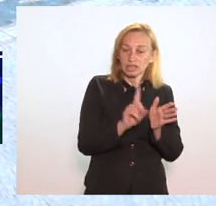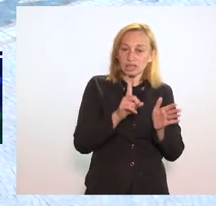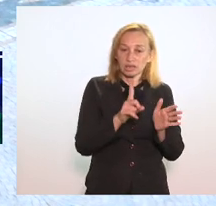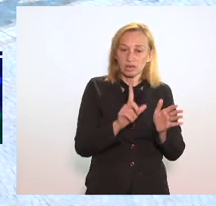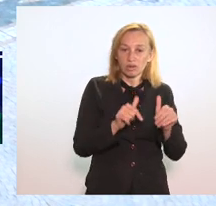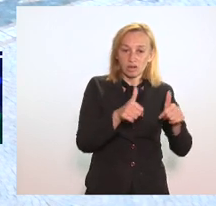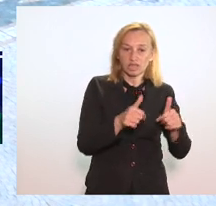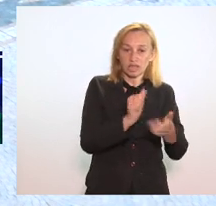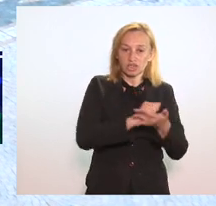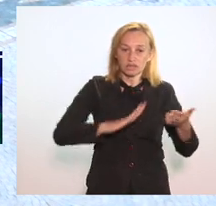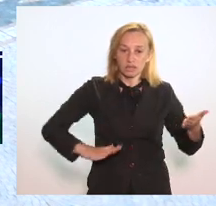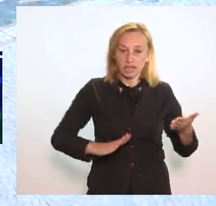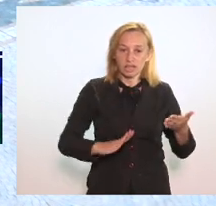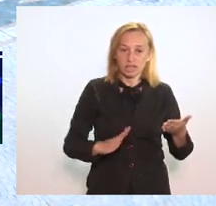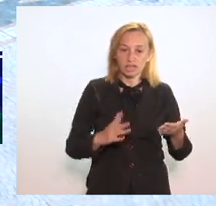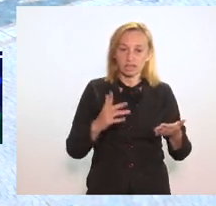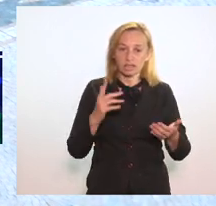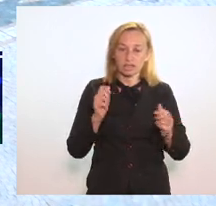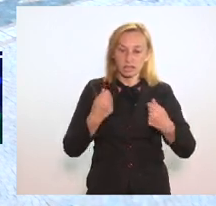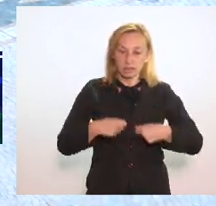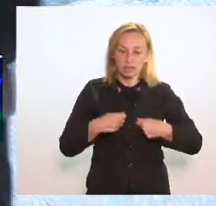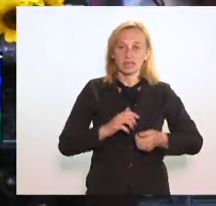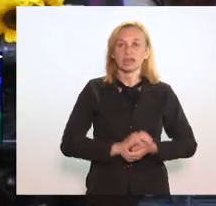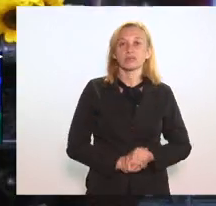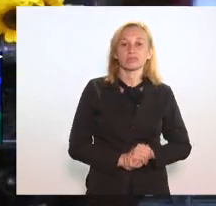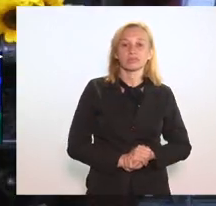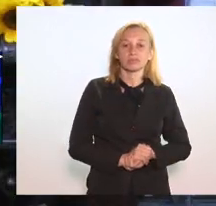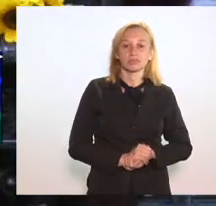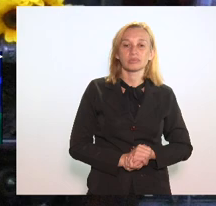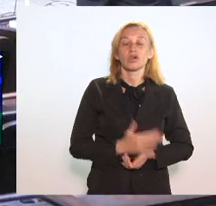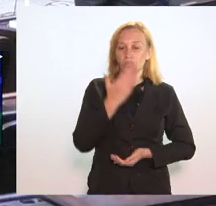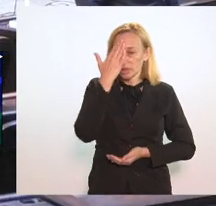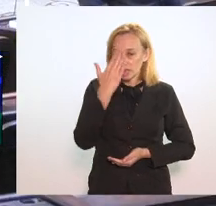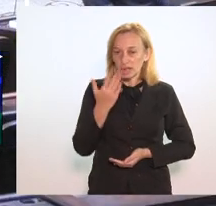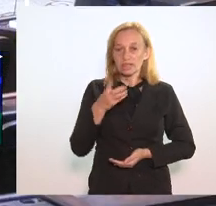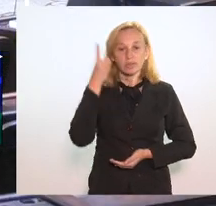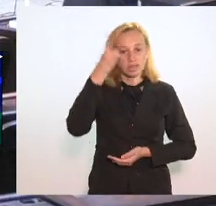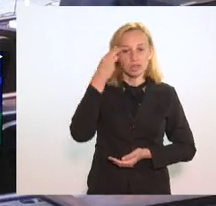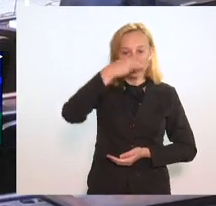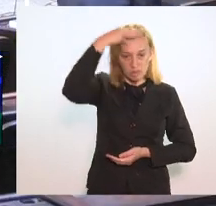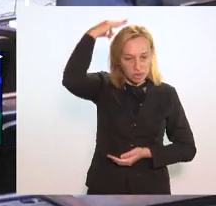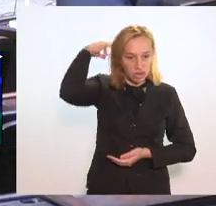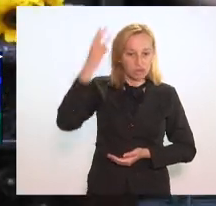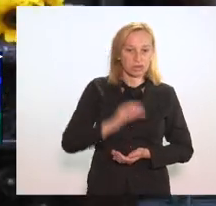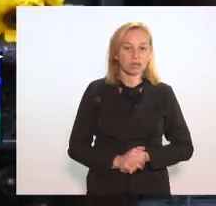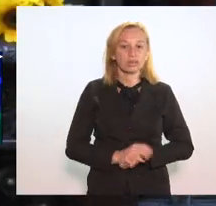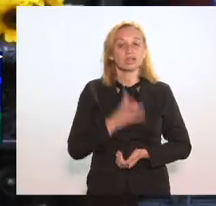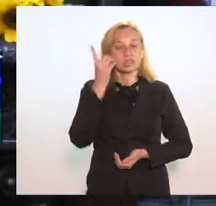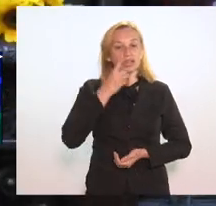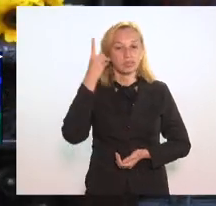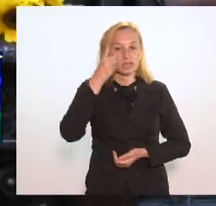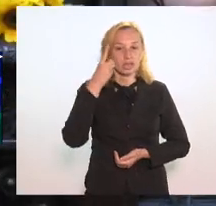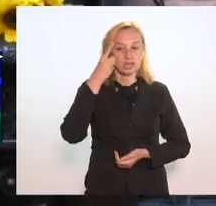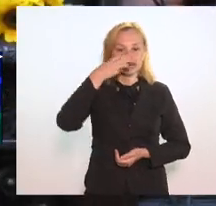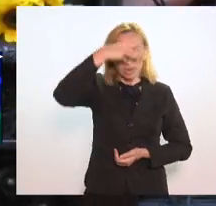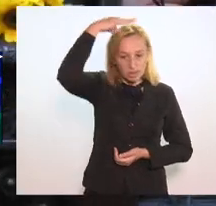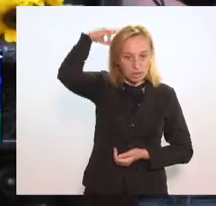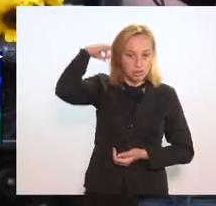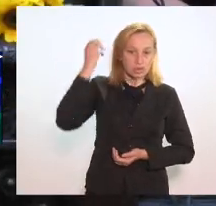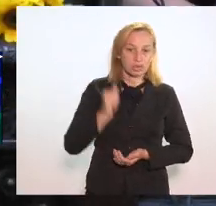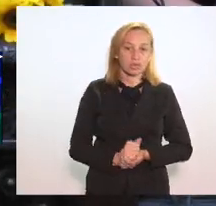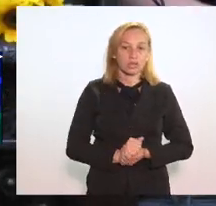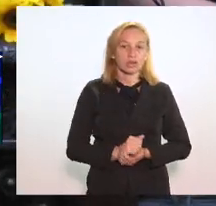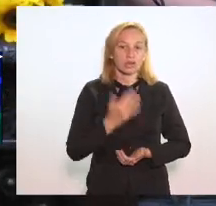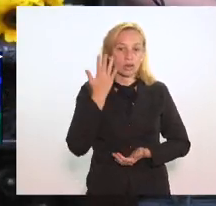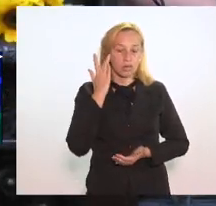se aplica às atividades essenciais e obrigado Deputado mato eu acho que